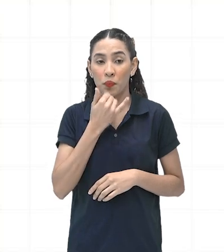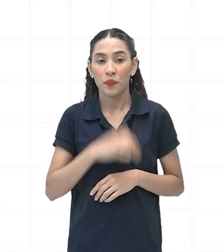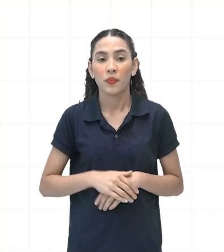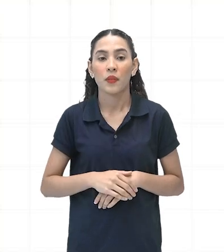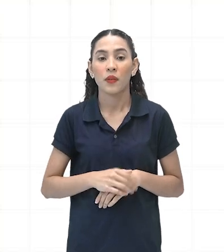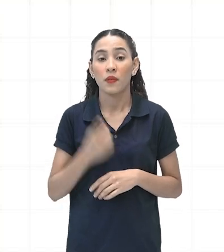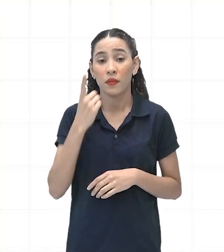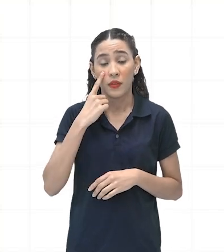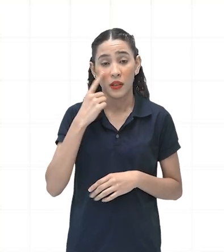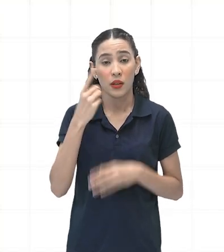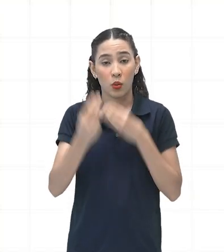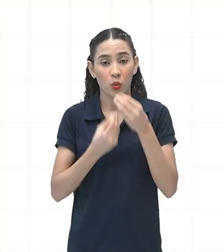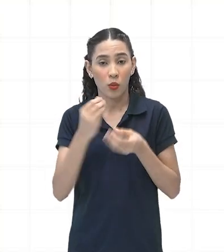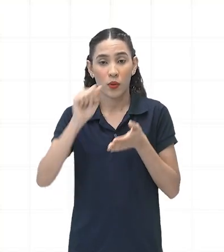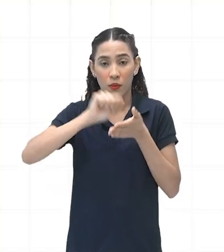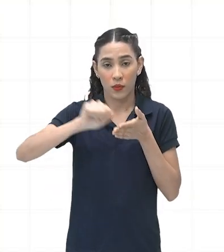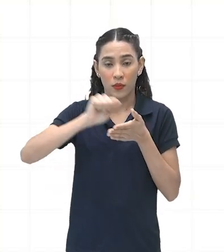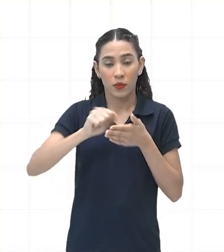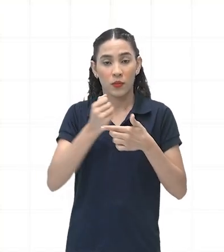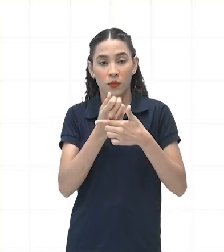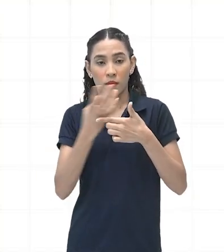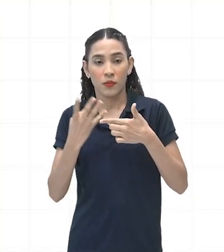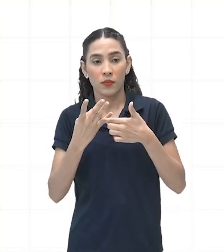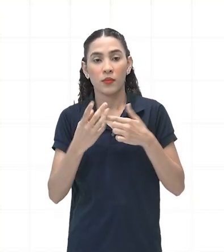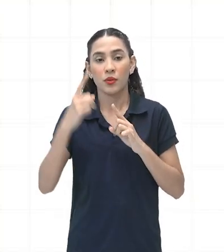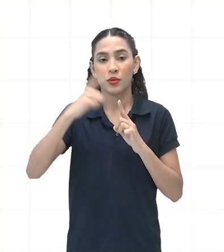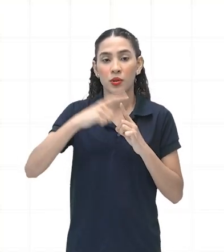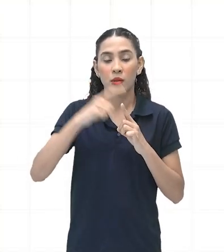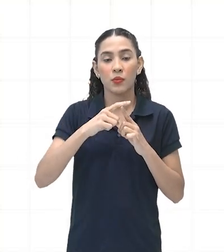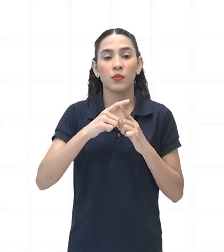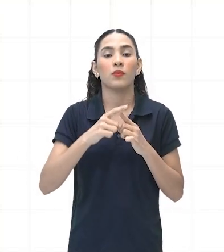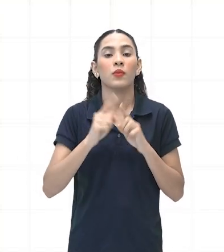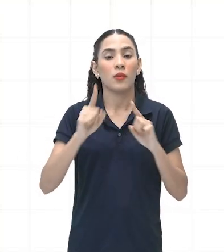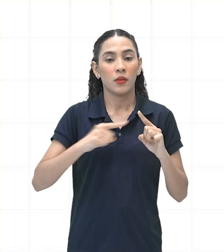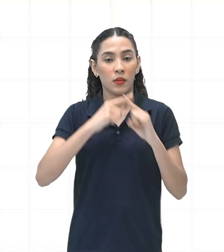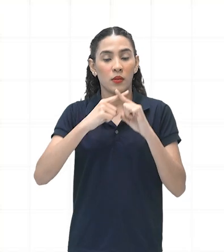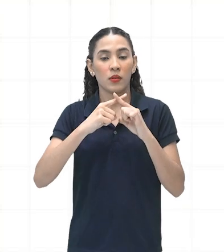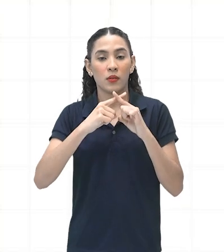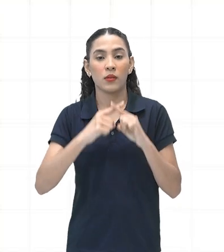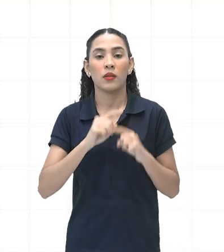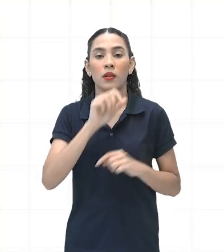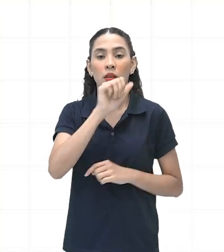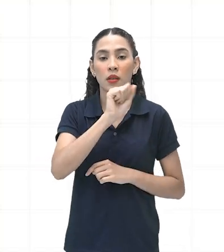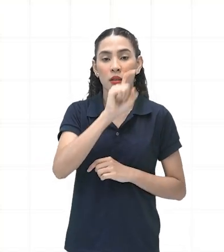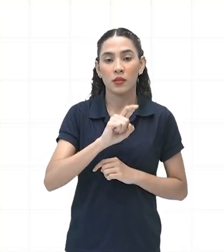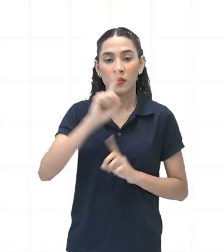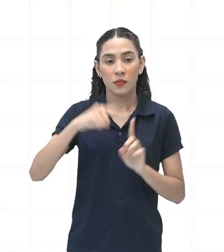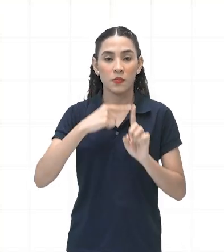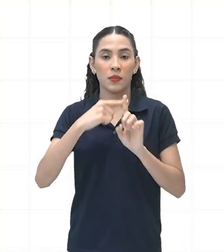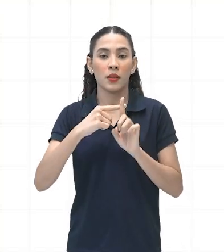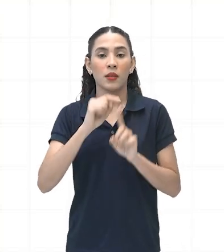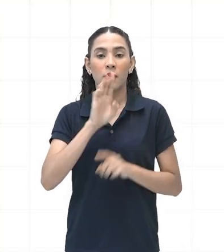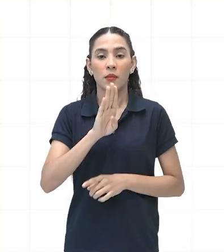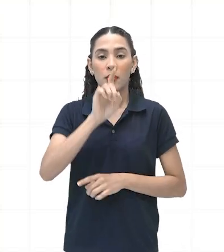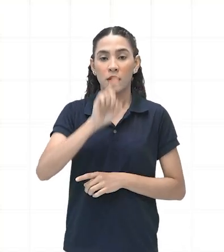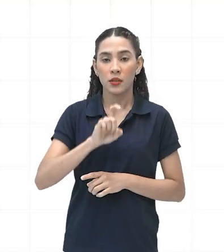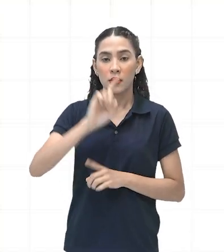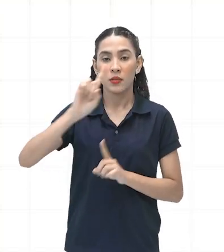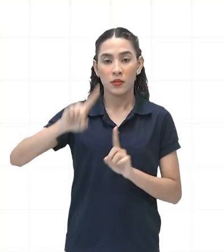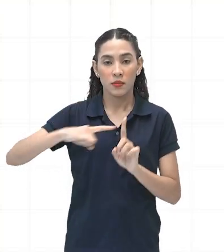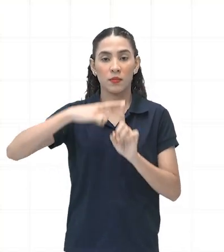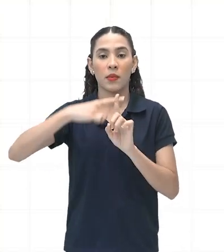Veja como podemos escrever algebricamente na forma fatorada o polinômio AX mais